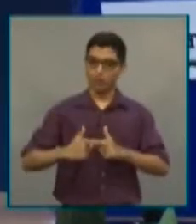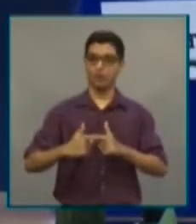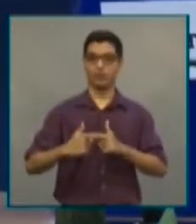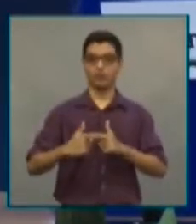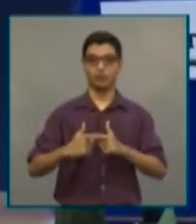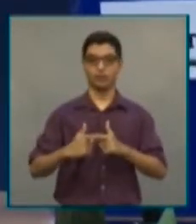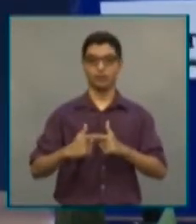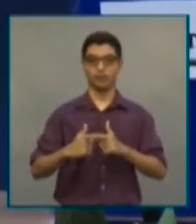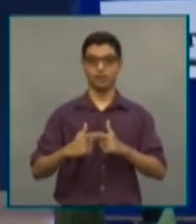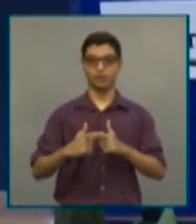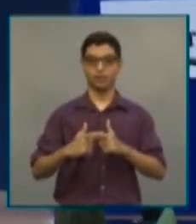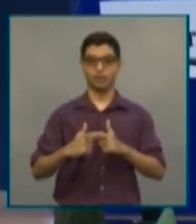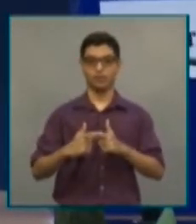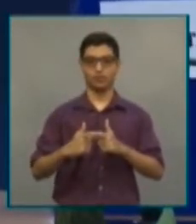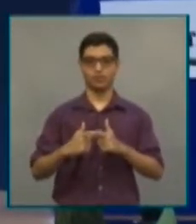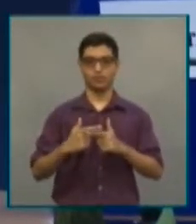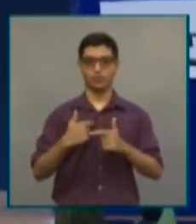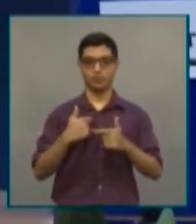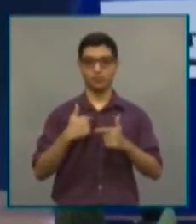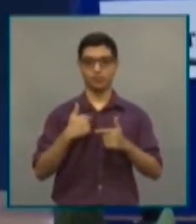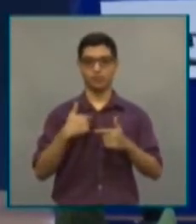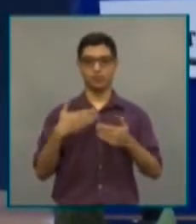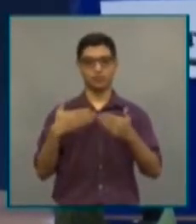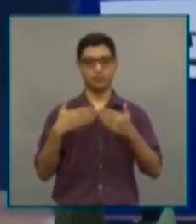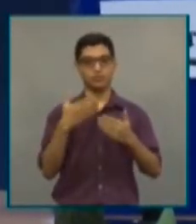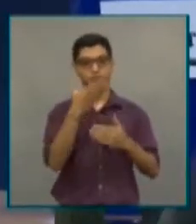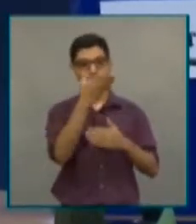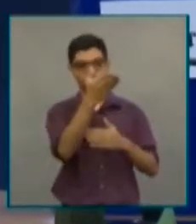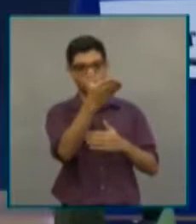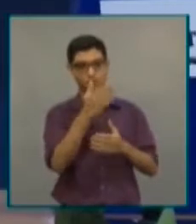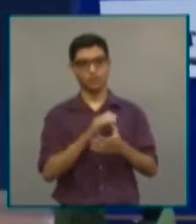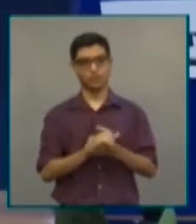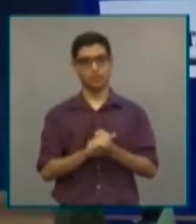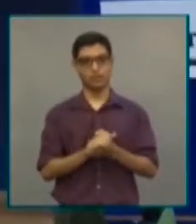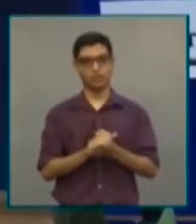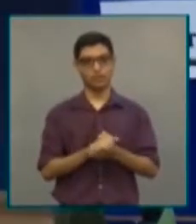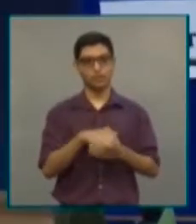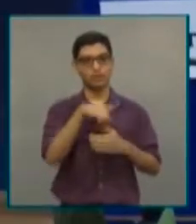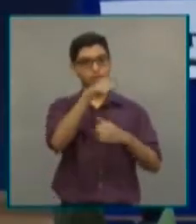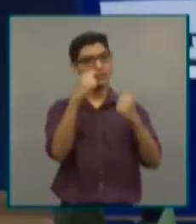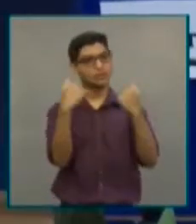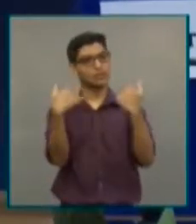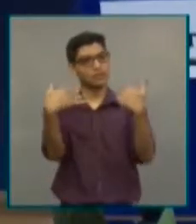A senhora, por gentileza, a senhora é convidada, queira se portar como deve se portar uma advogada.